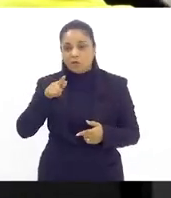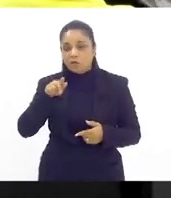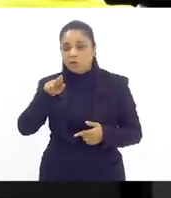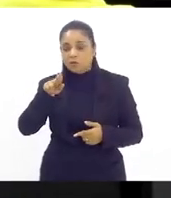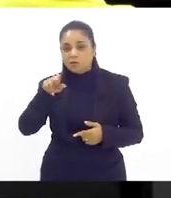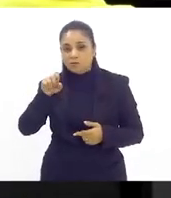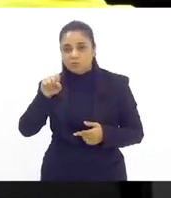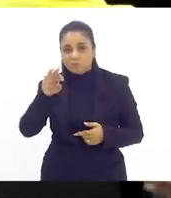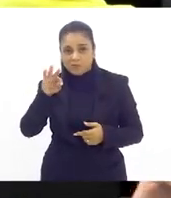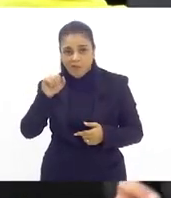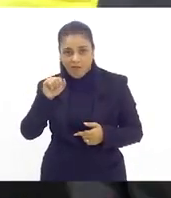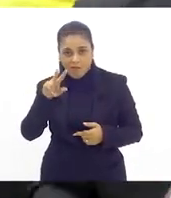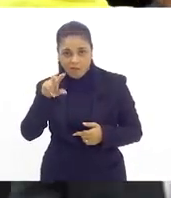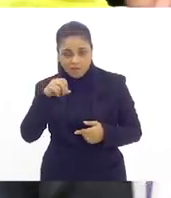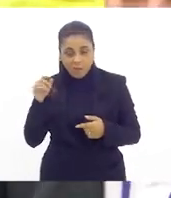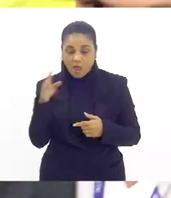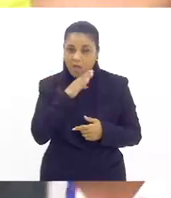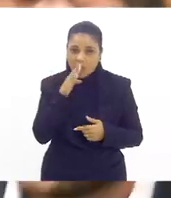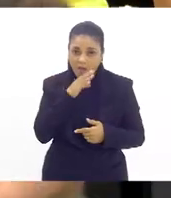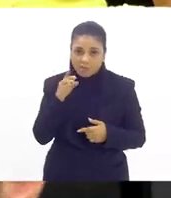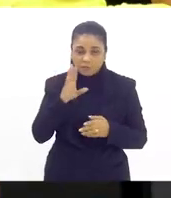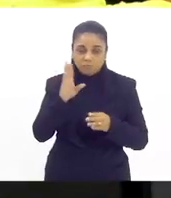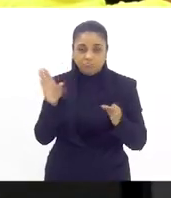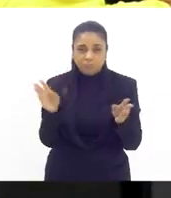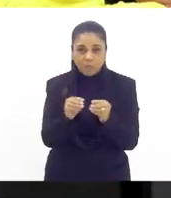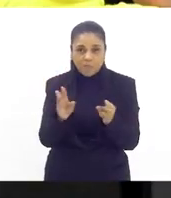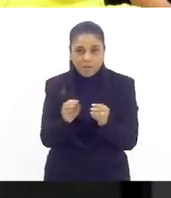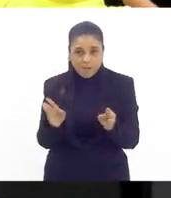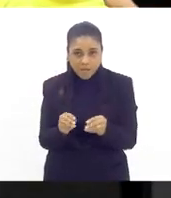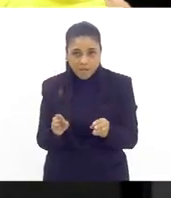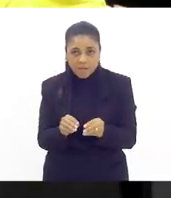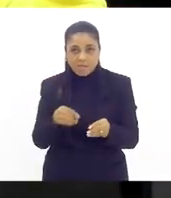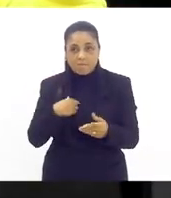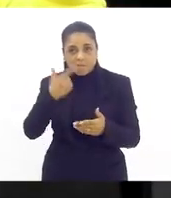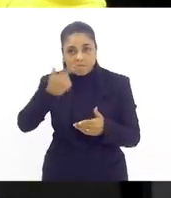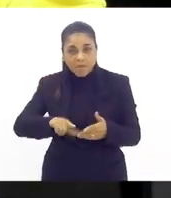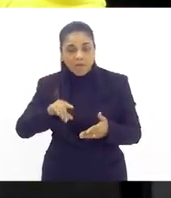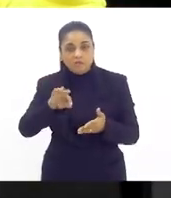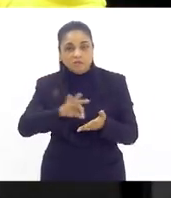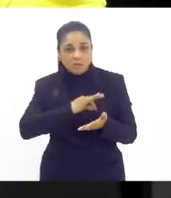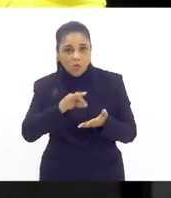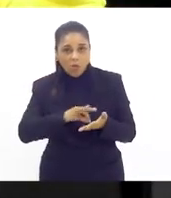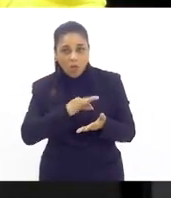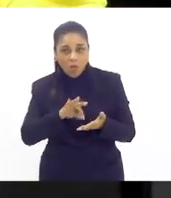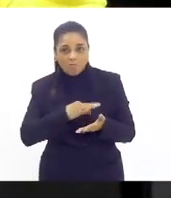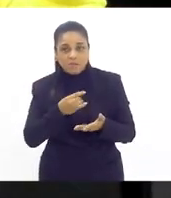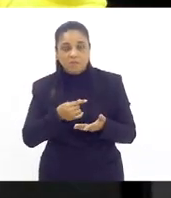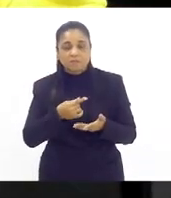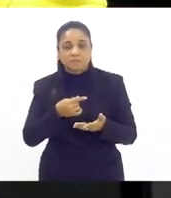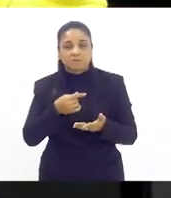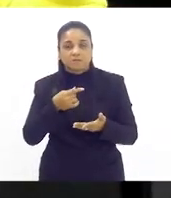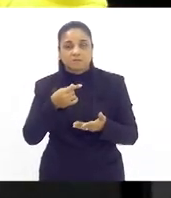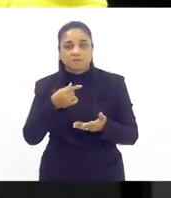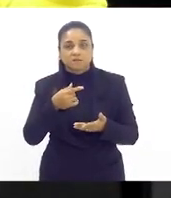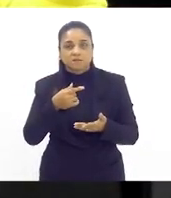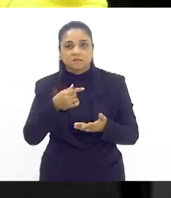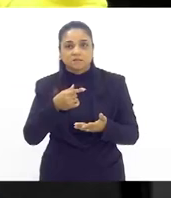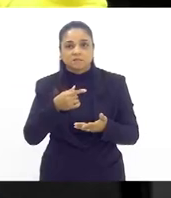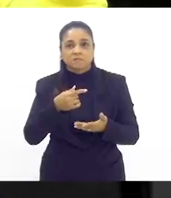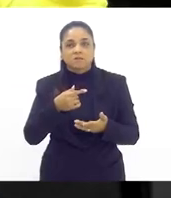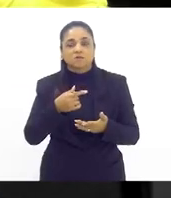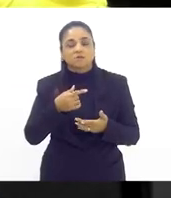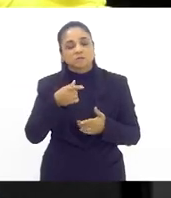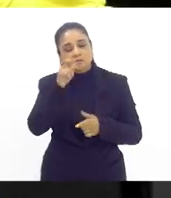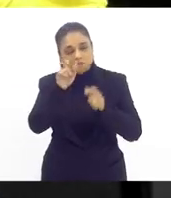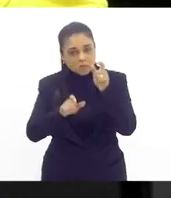a gente fosse mais tossindo porque a gente tá né deputada tá colocando mais nomes além das cinco Mas se a gente outras pessoas